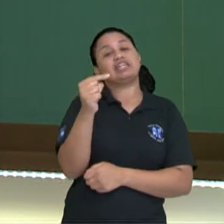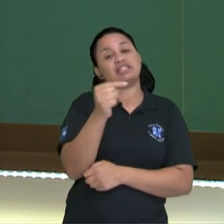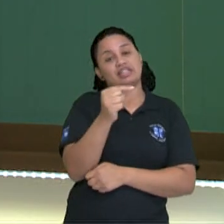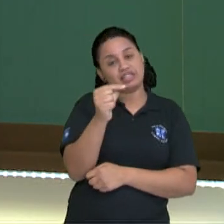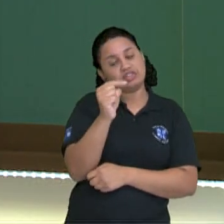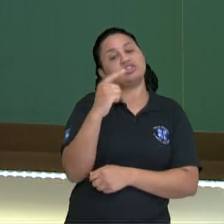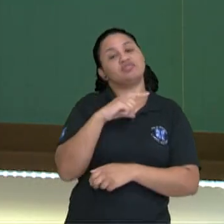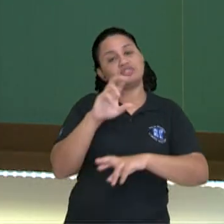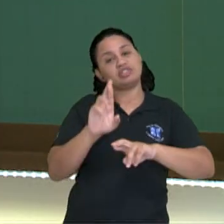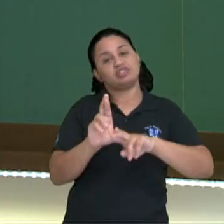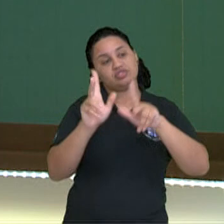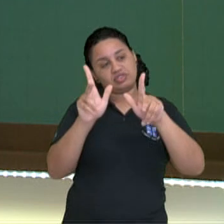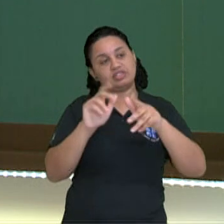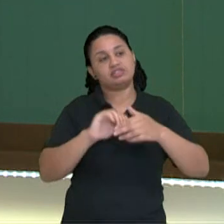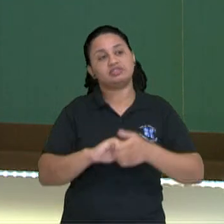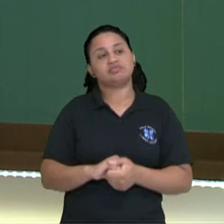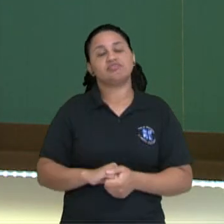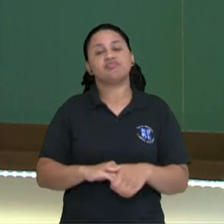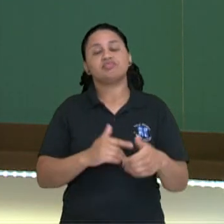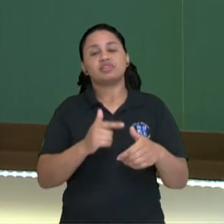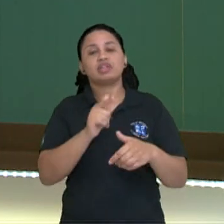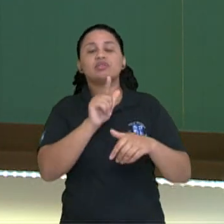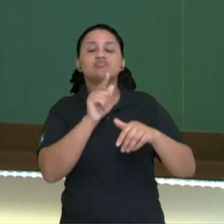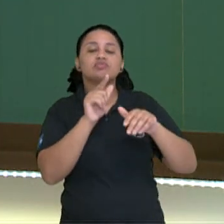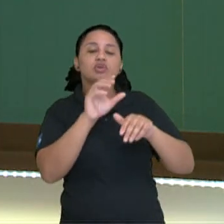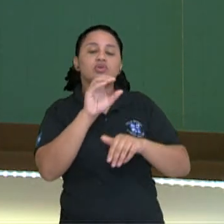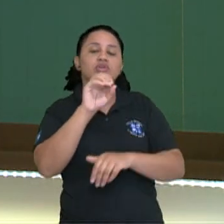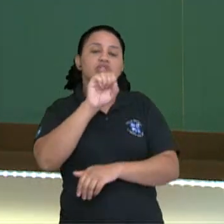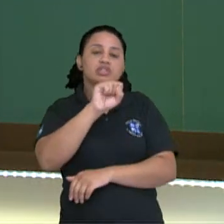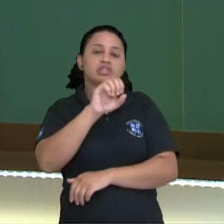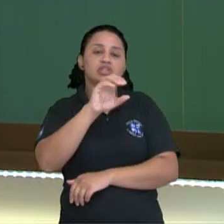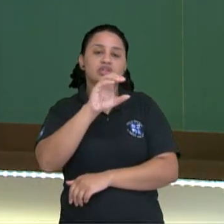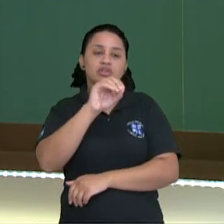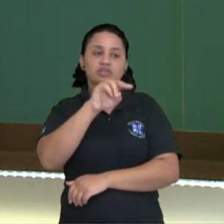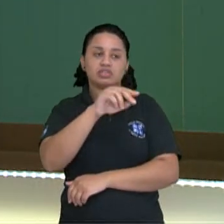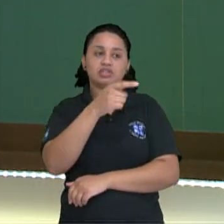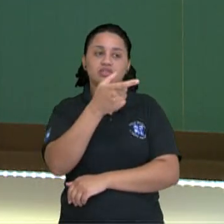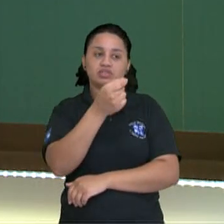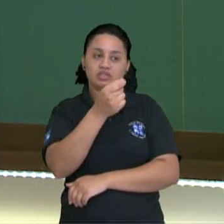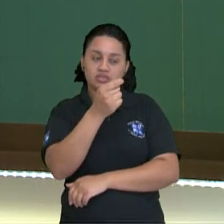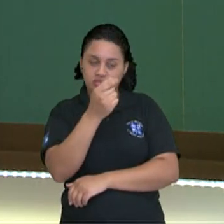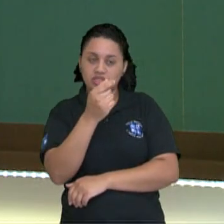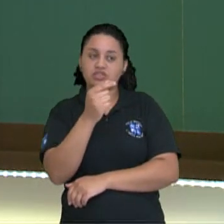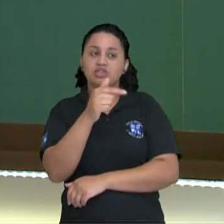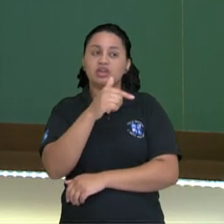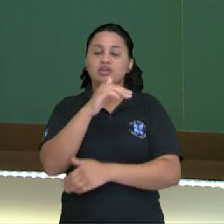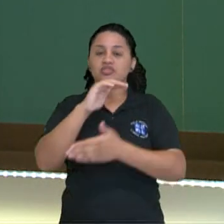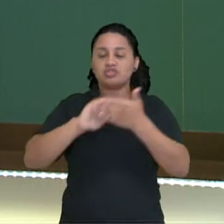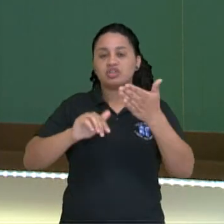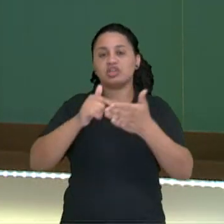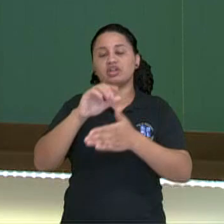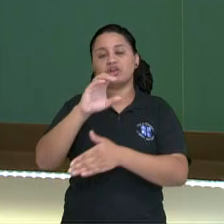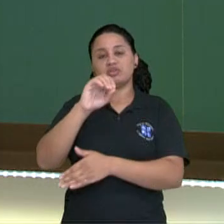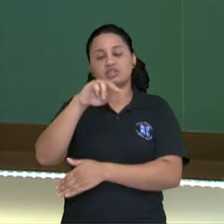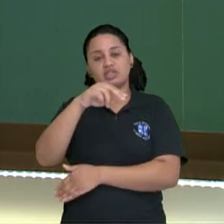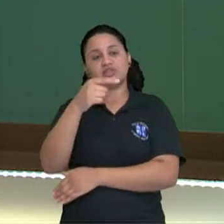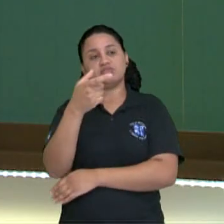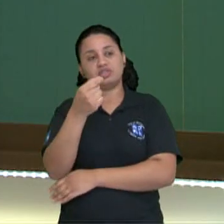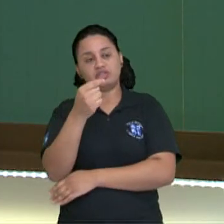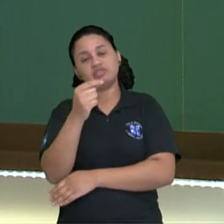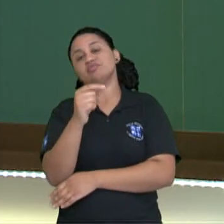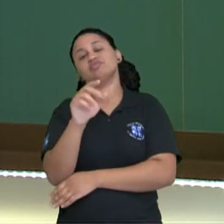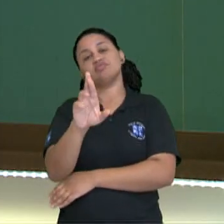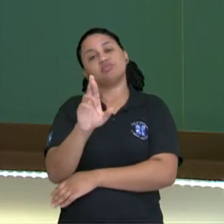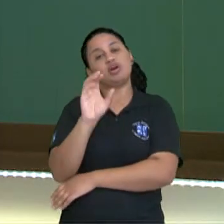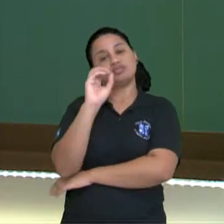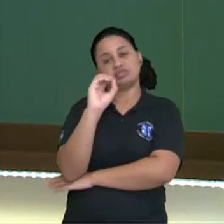daria diferente, tá, gente? Então, aqui, cosseno de 20 graus menos cosseno de 20 graus é igual a zero, se eu tenho os dois com o